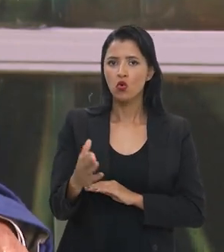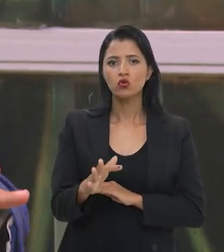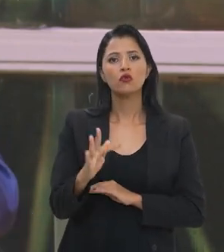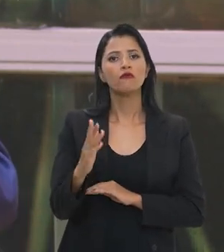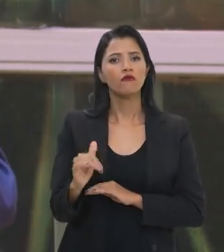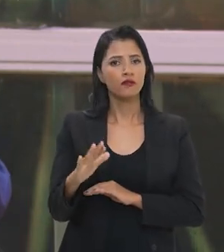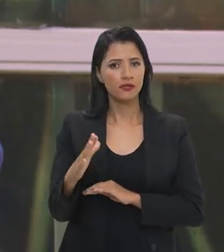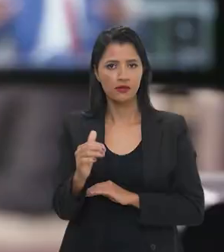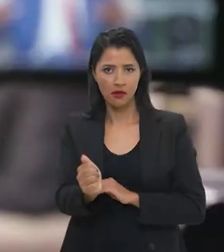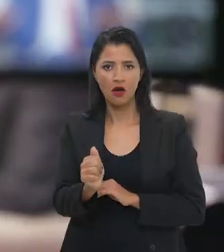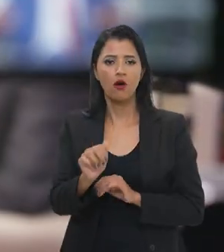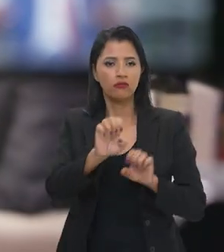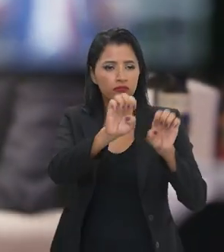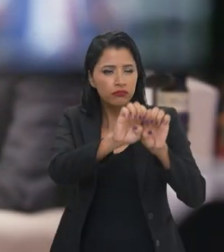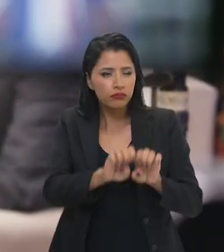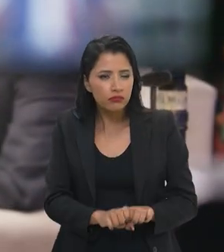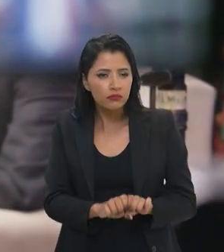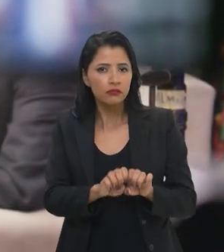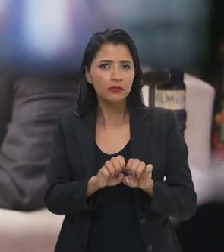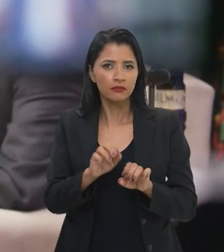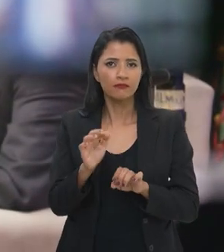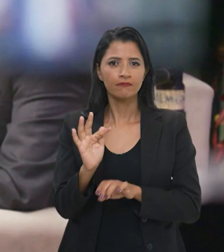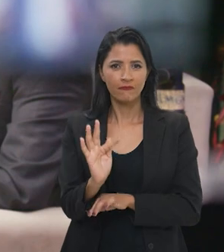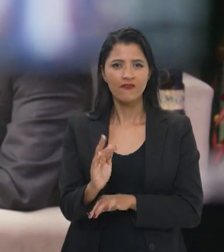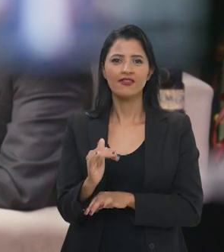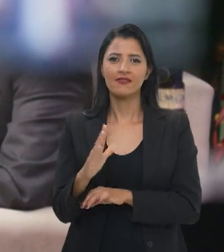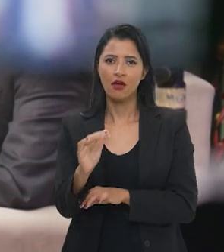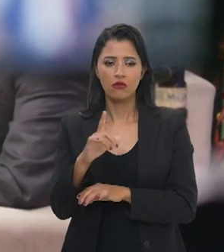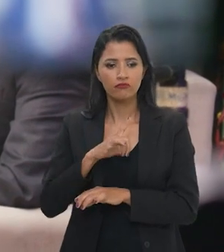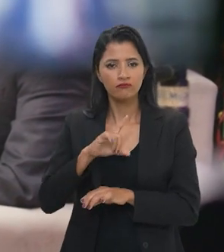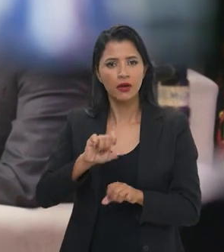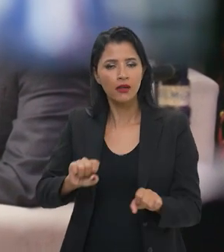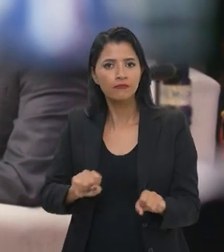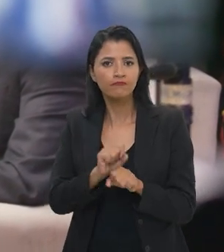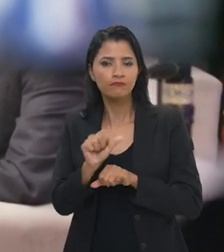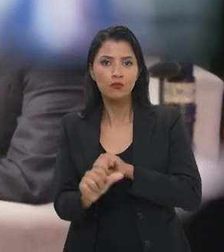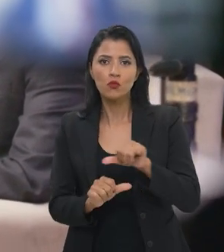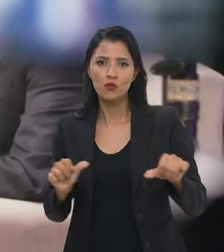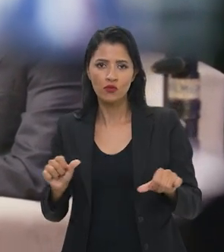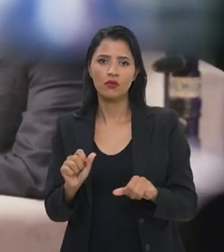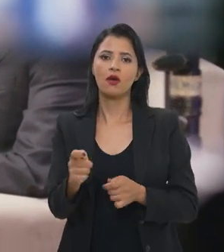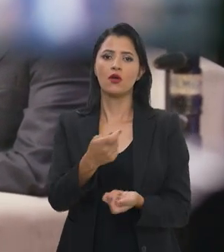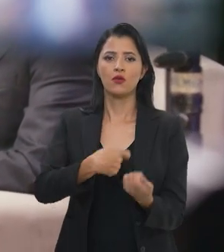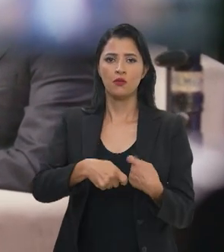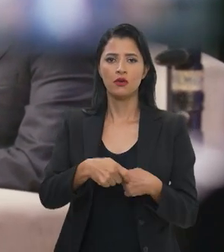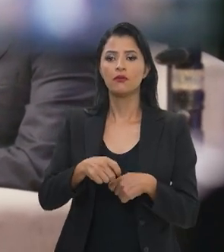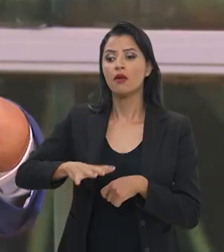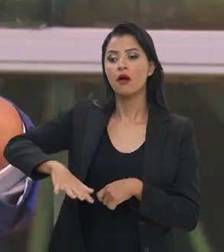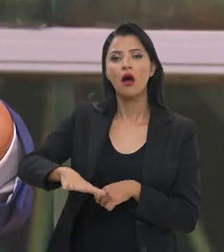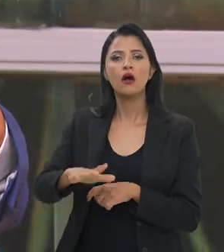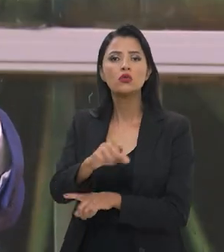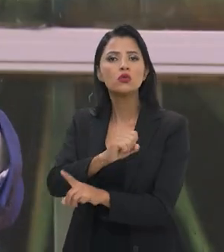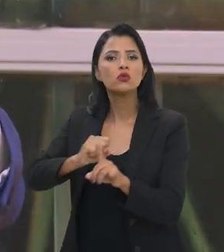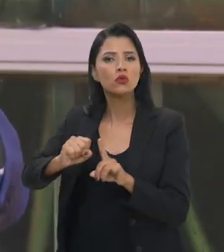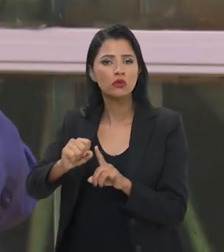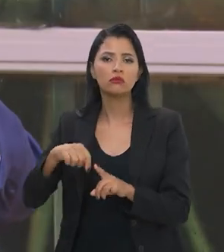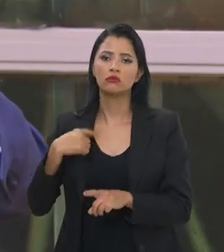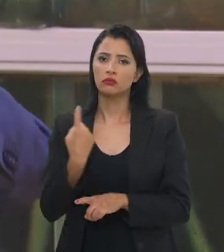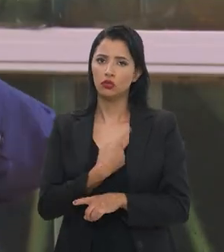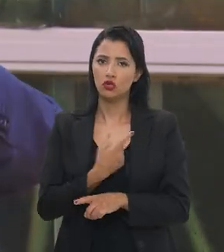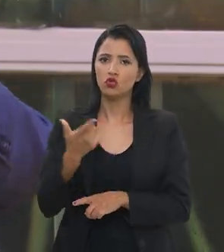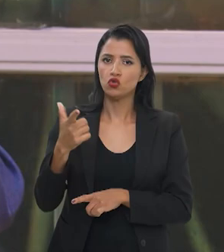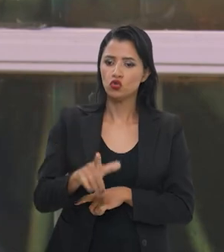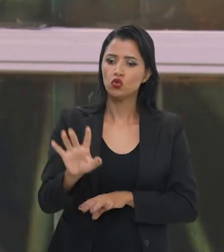para que a gente tenha uma uma condição de destravar a economia no Social a